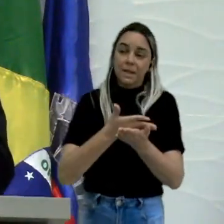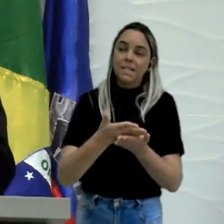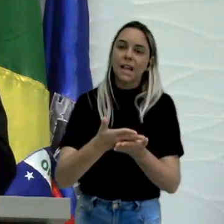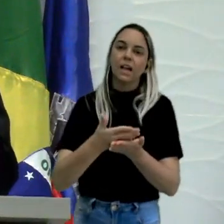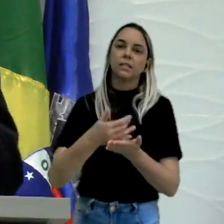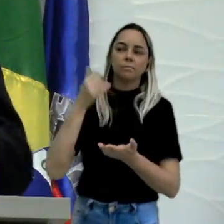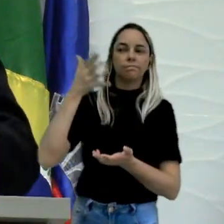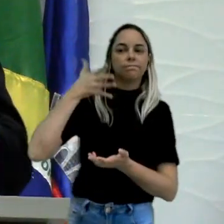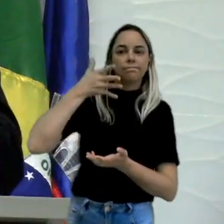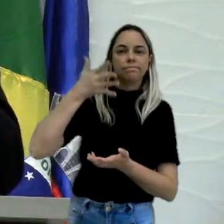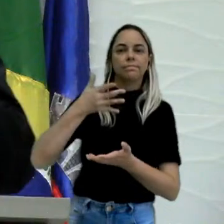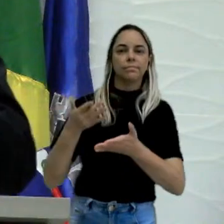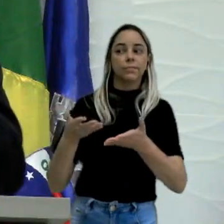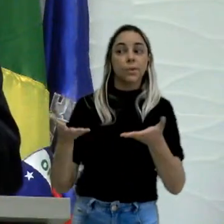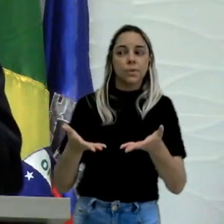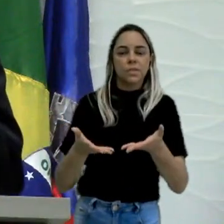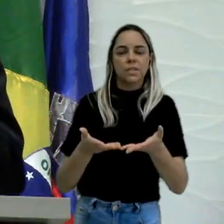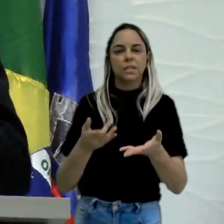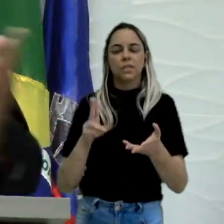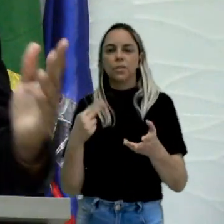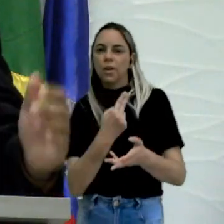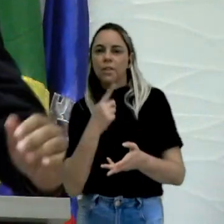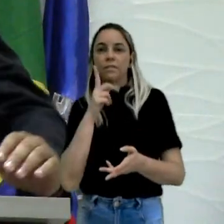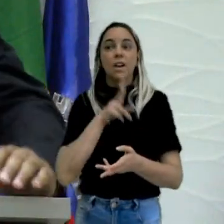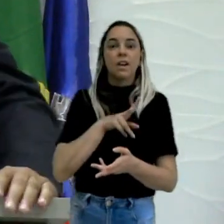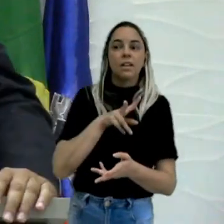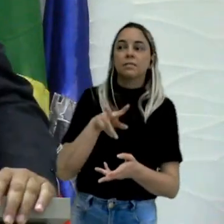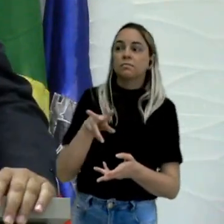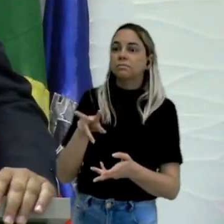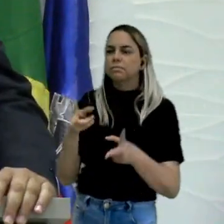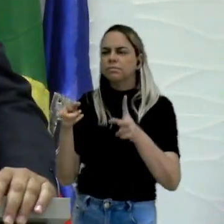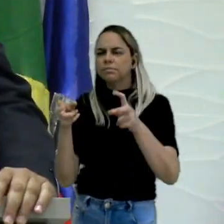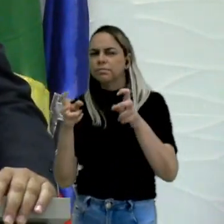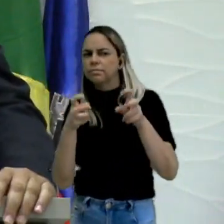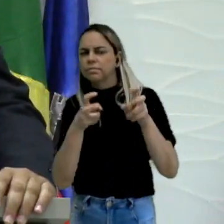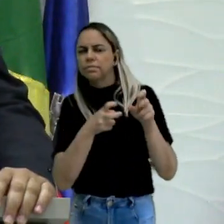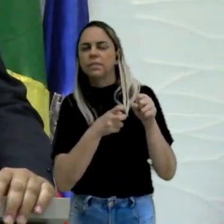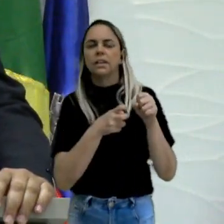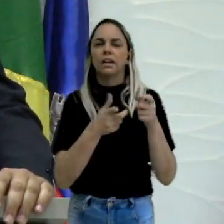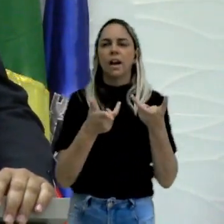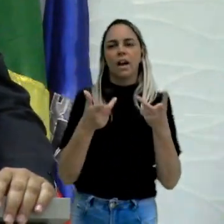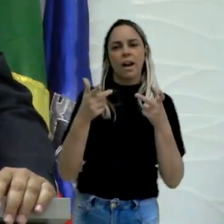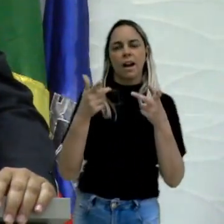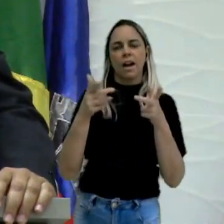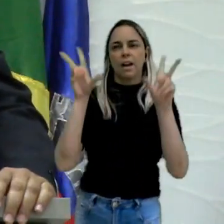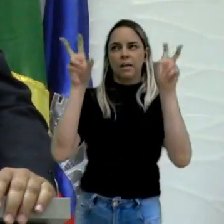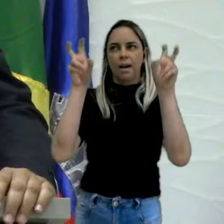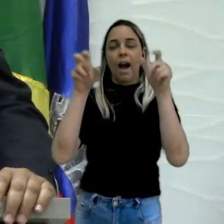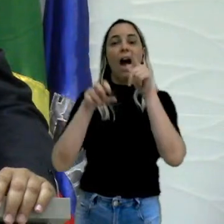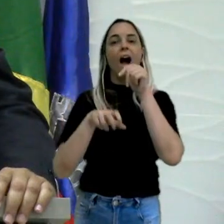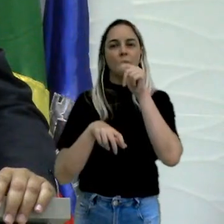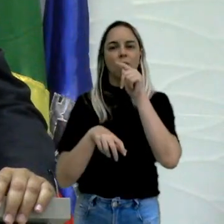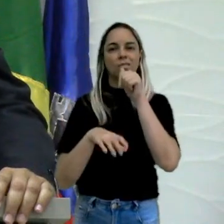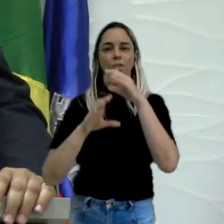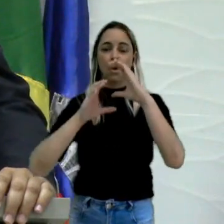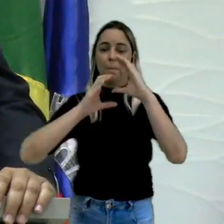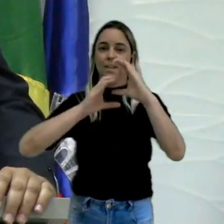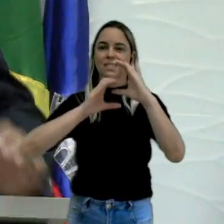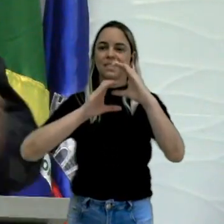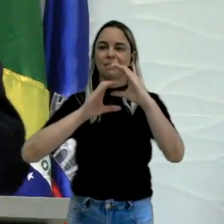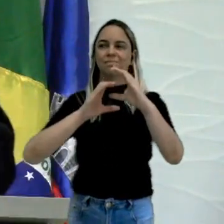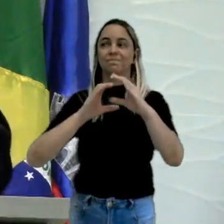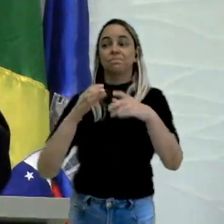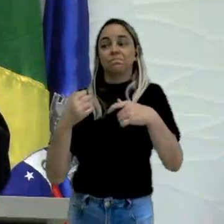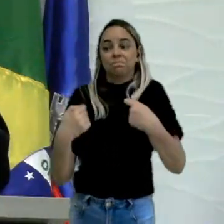a gente vê e escuta muitos discursos aqui da água, da Compesa, e tem que